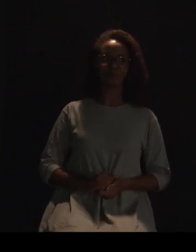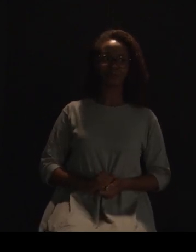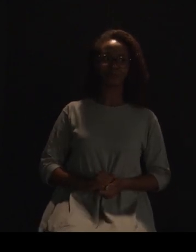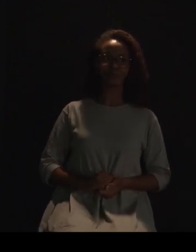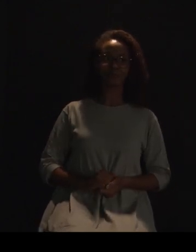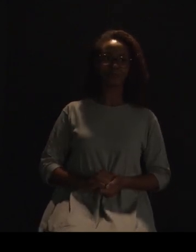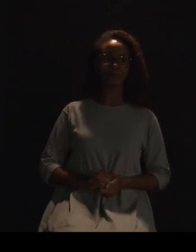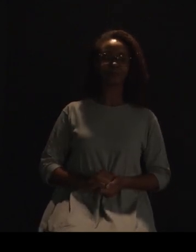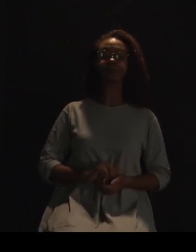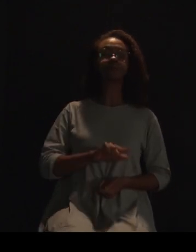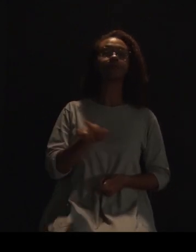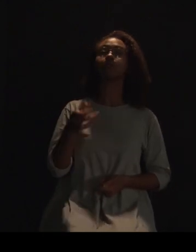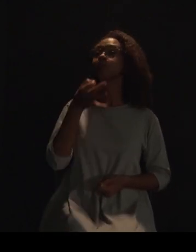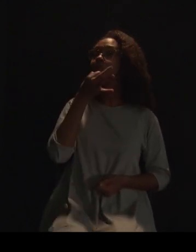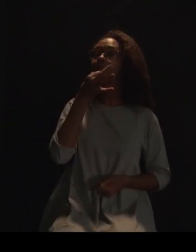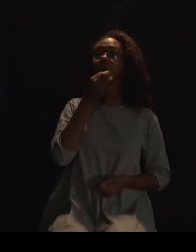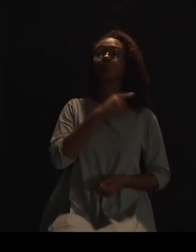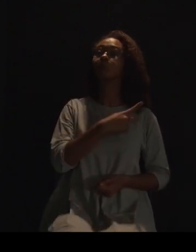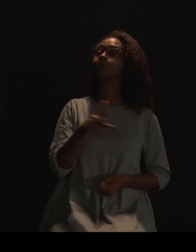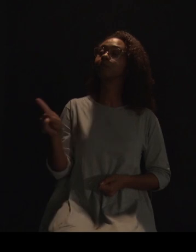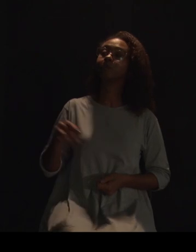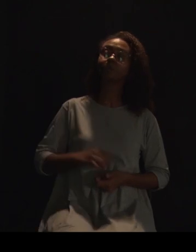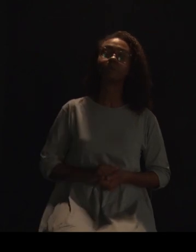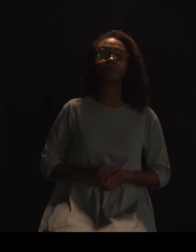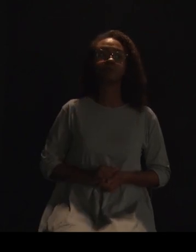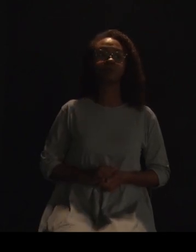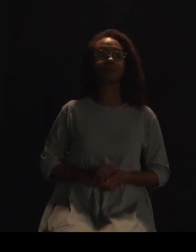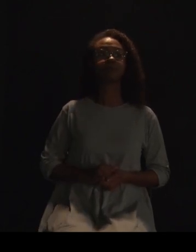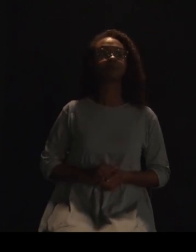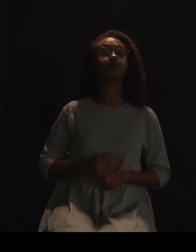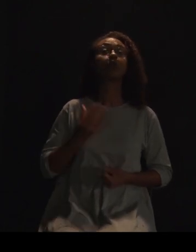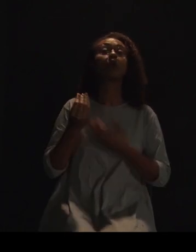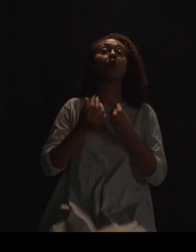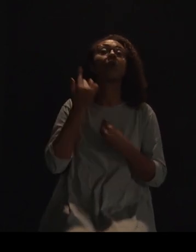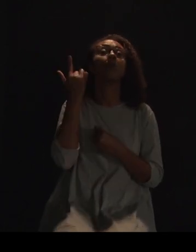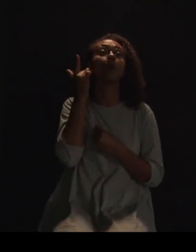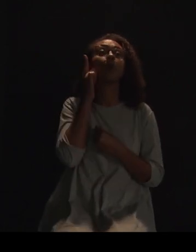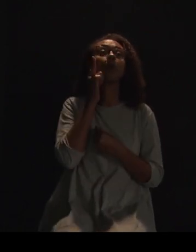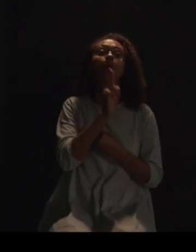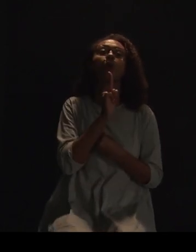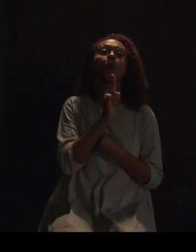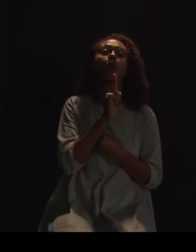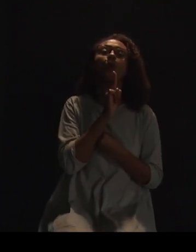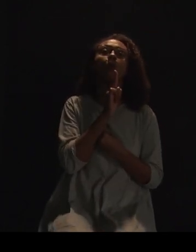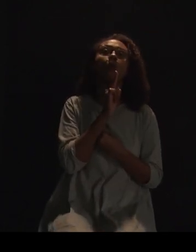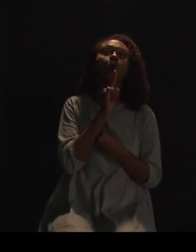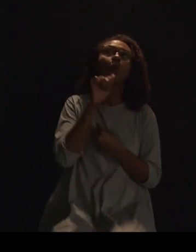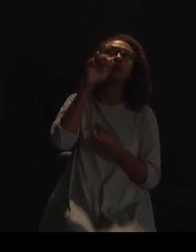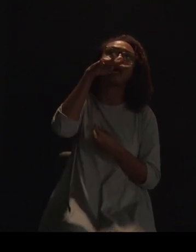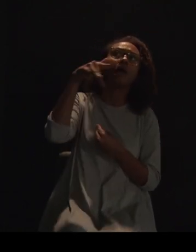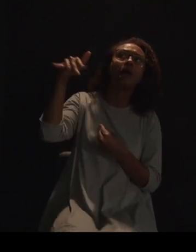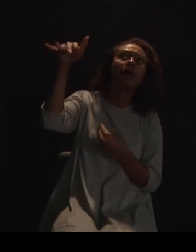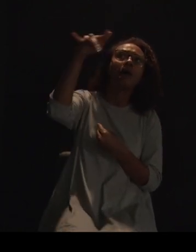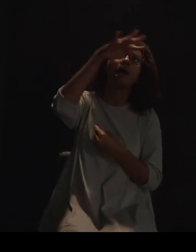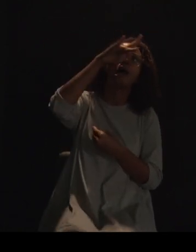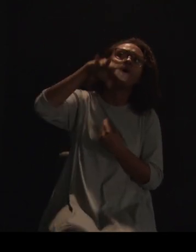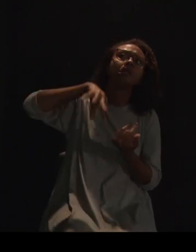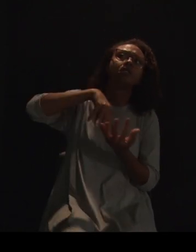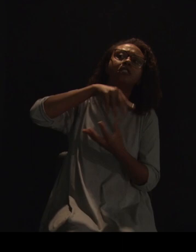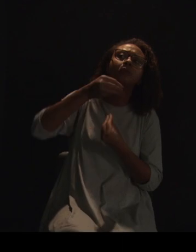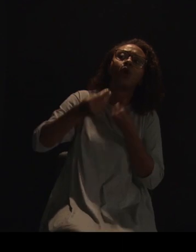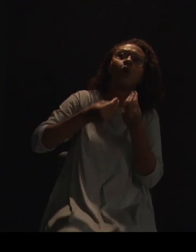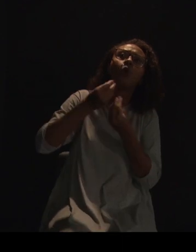que vocês acham primeiro como é que conecta o mundo espiritual as línguas e depois